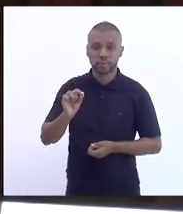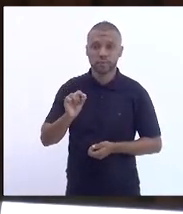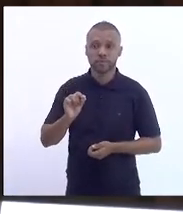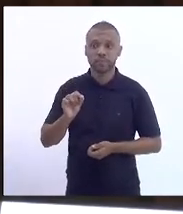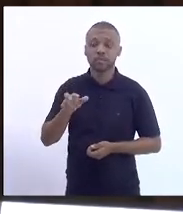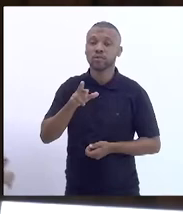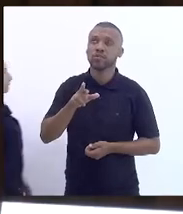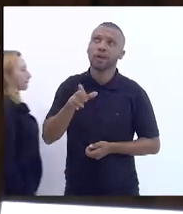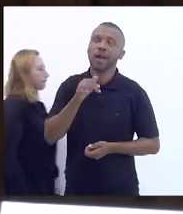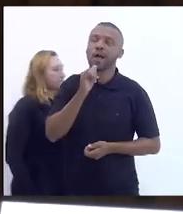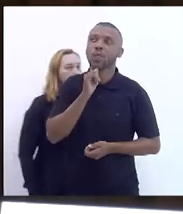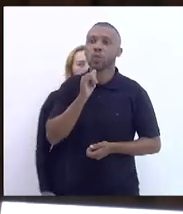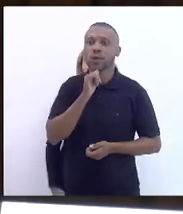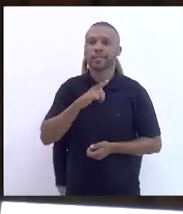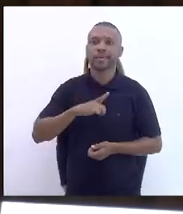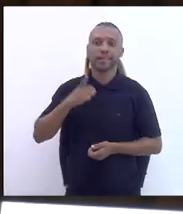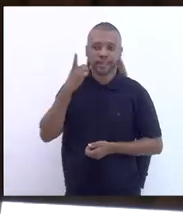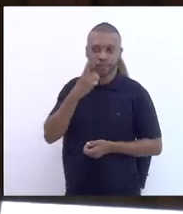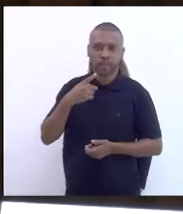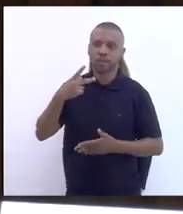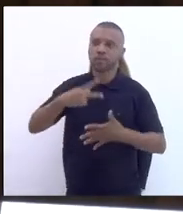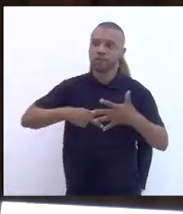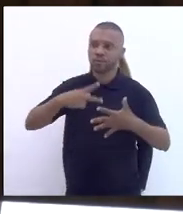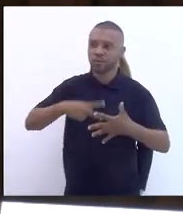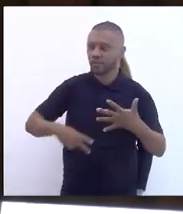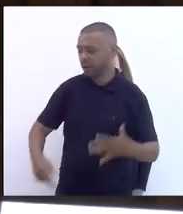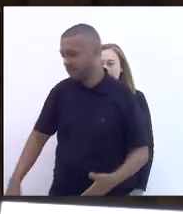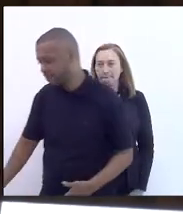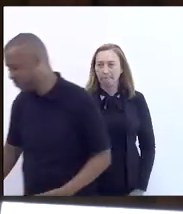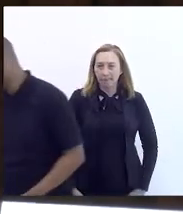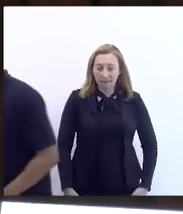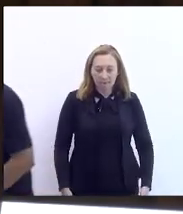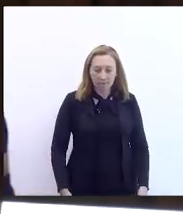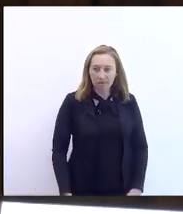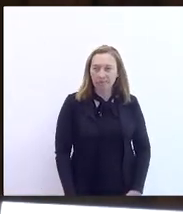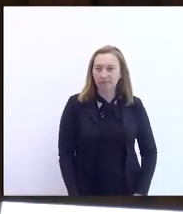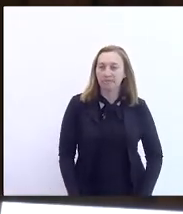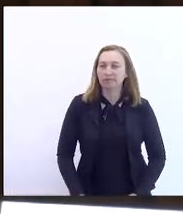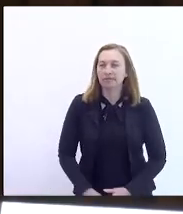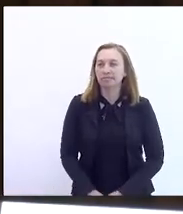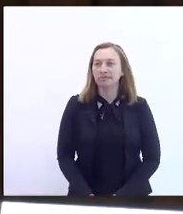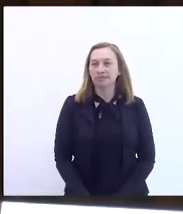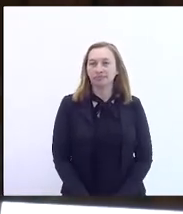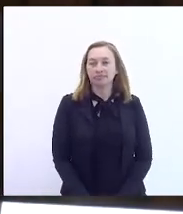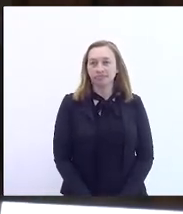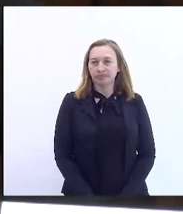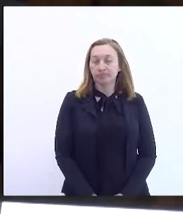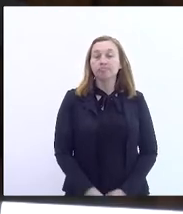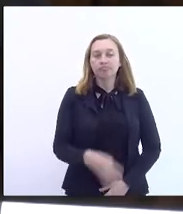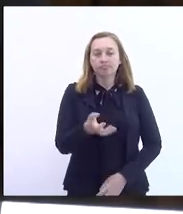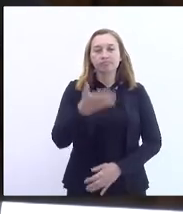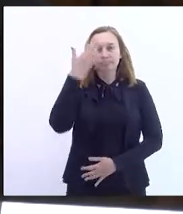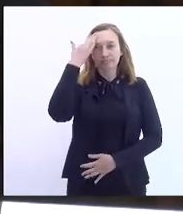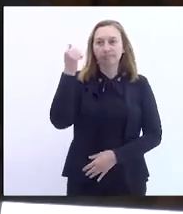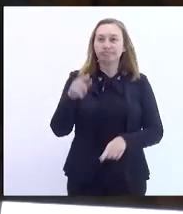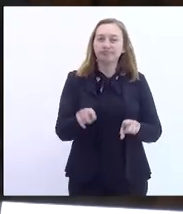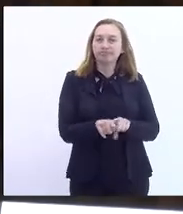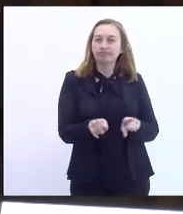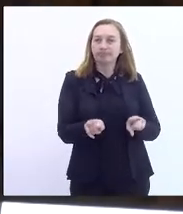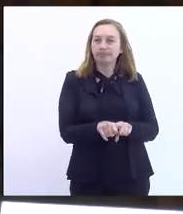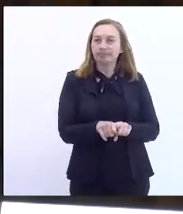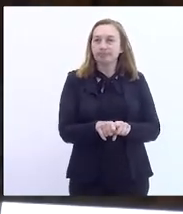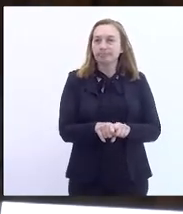e não é à toa também que só tem deputado do pessoal aqui Gente desculpa e eu quero saber também